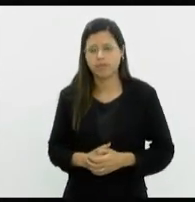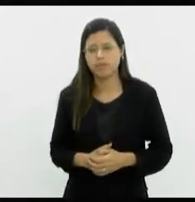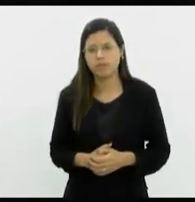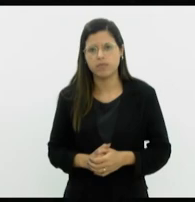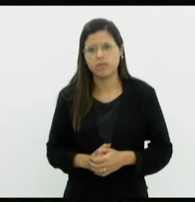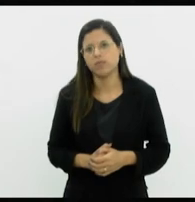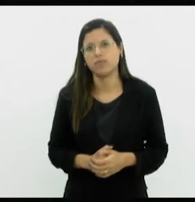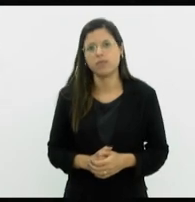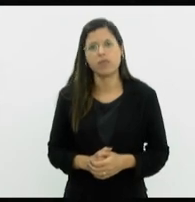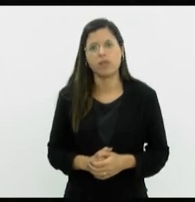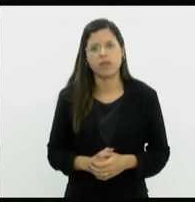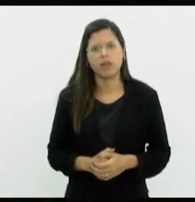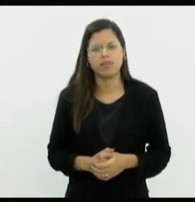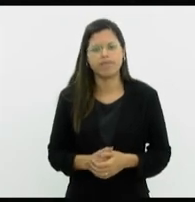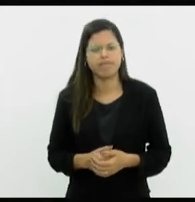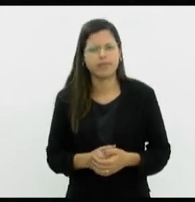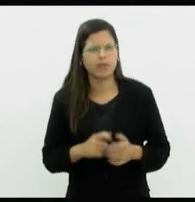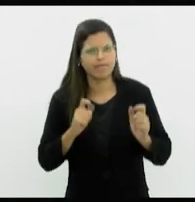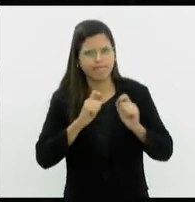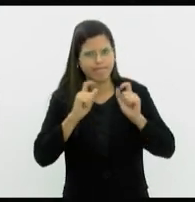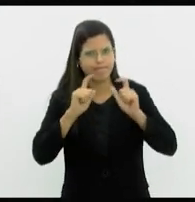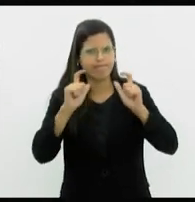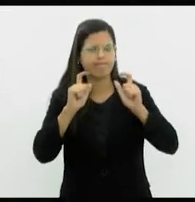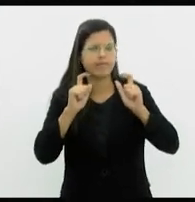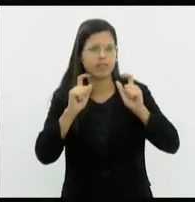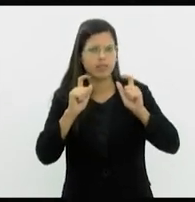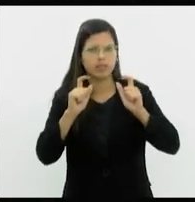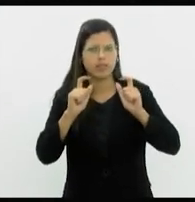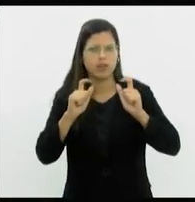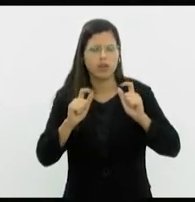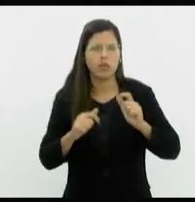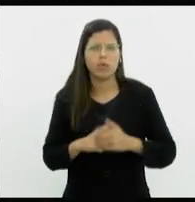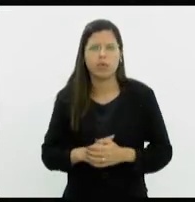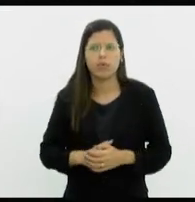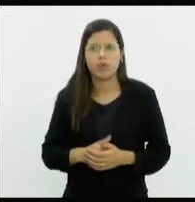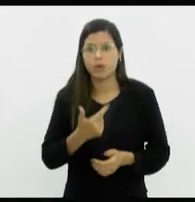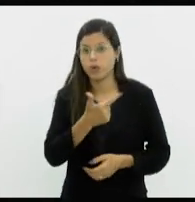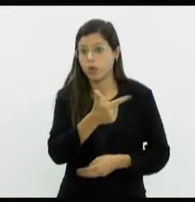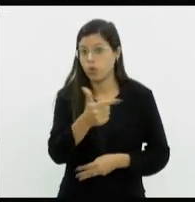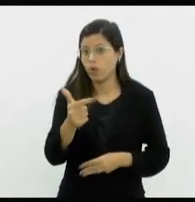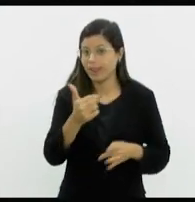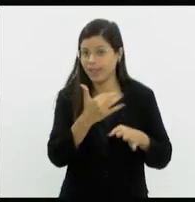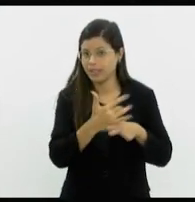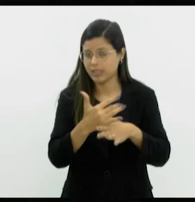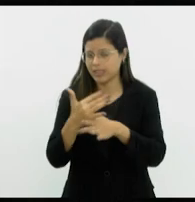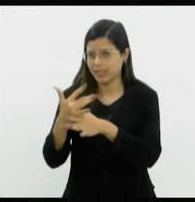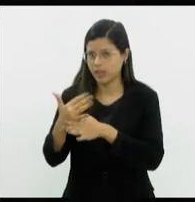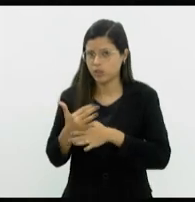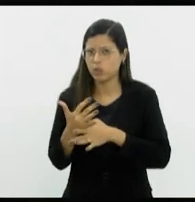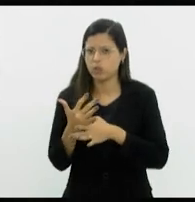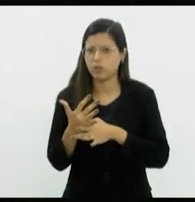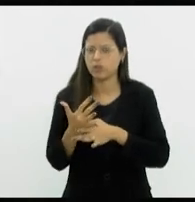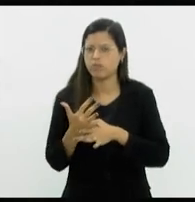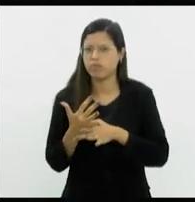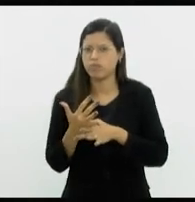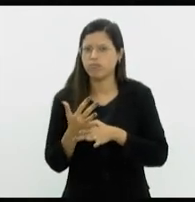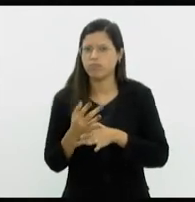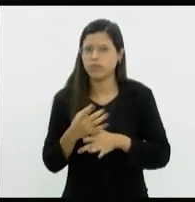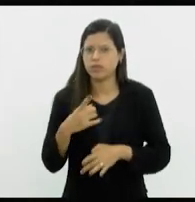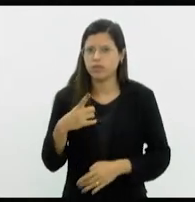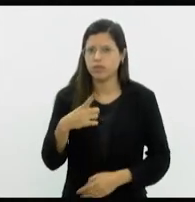E o que mais nos chama a atenção é que em outros municípios você